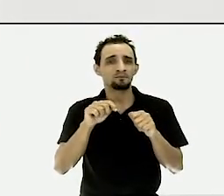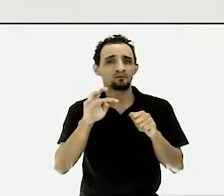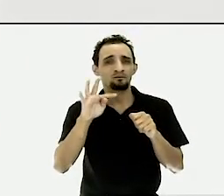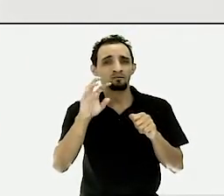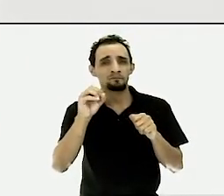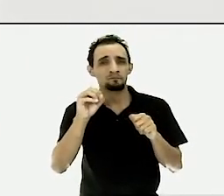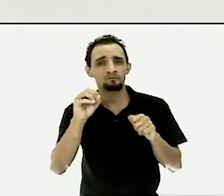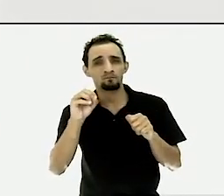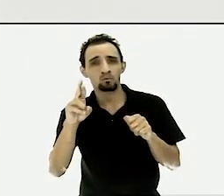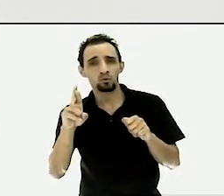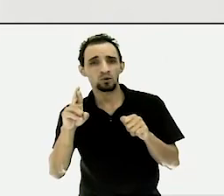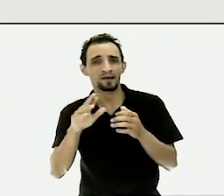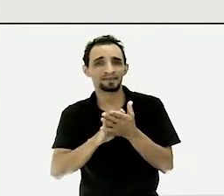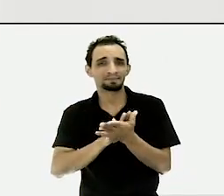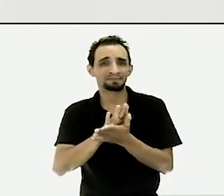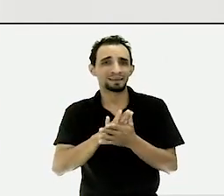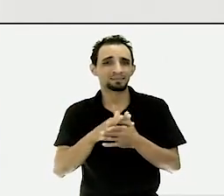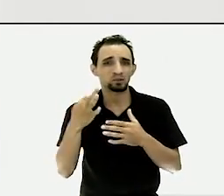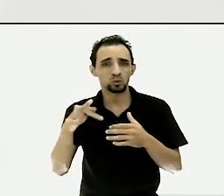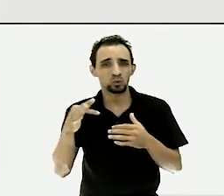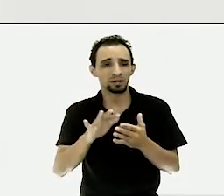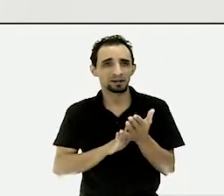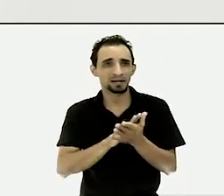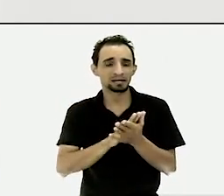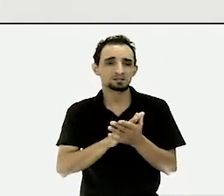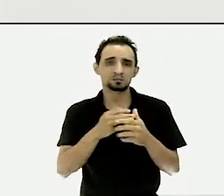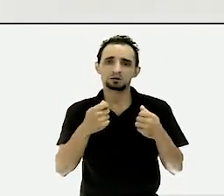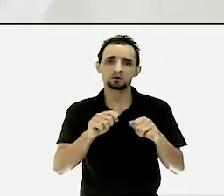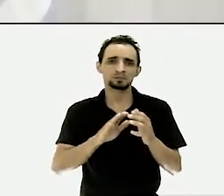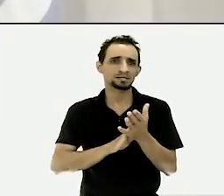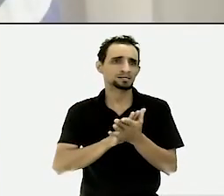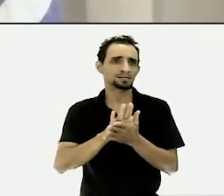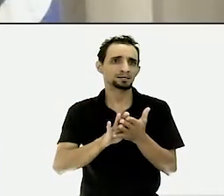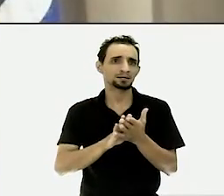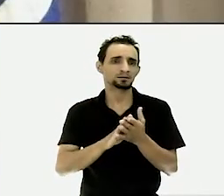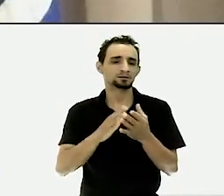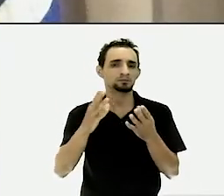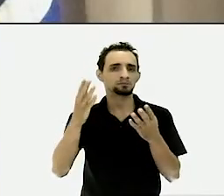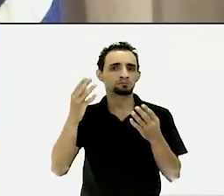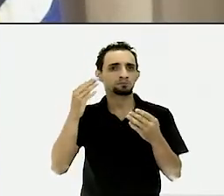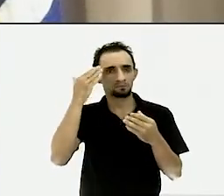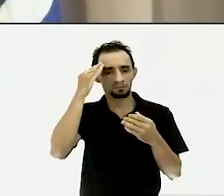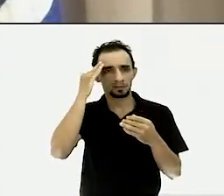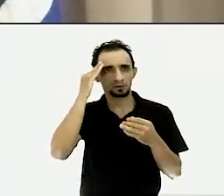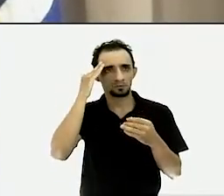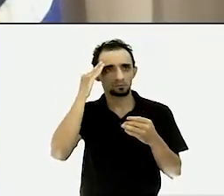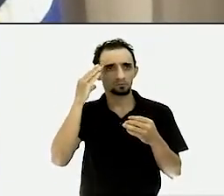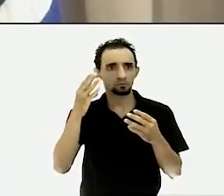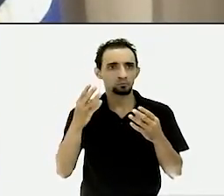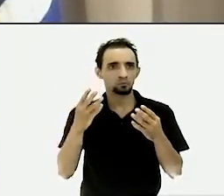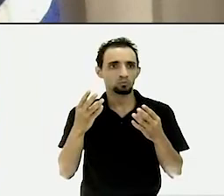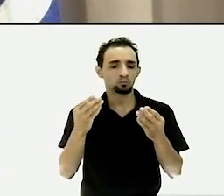isso, vai ser mais um avanço significativo para a saúde de Agudos. Obrigado. Obrigado a todos. Tenha uma ótima